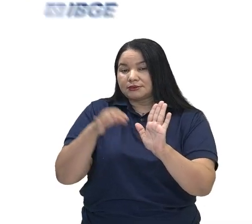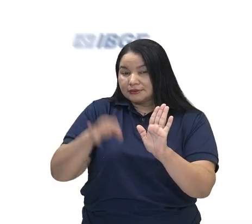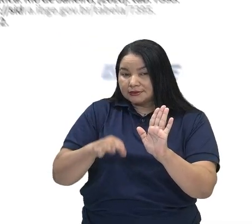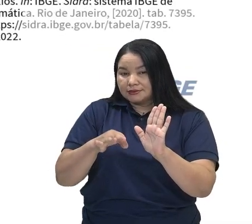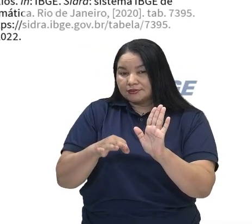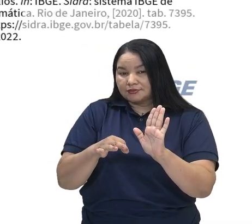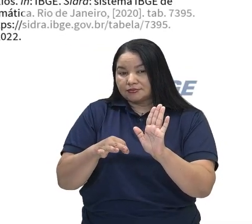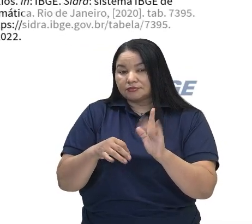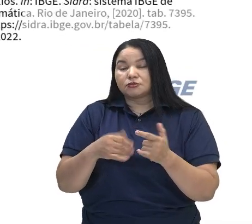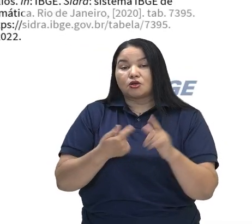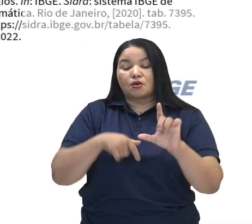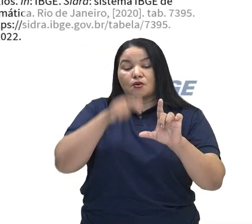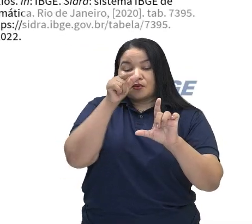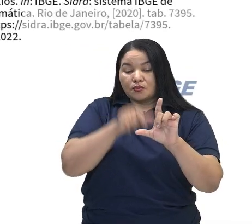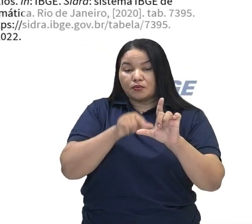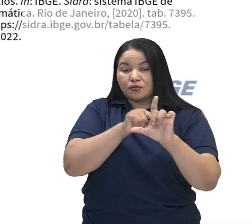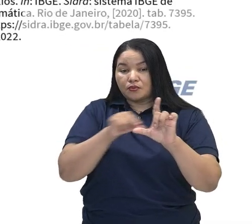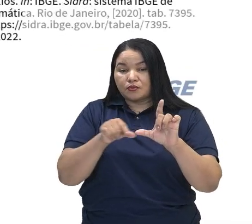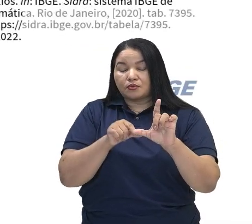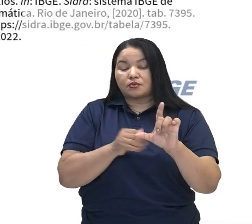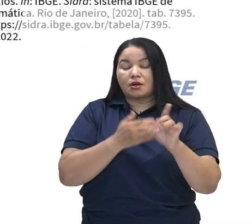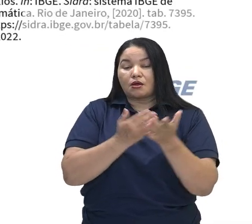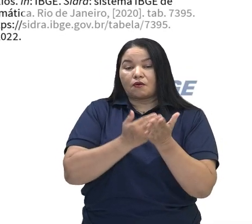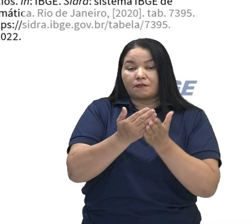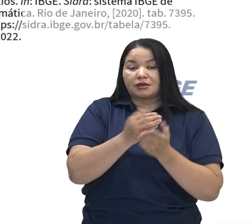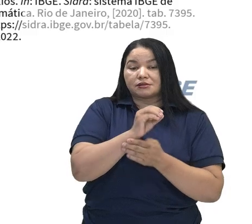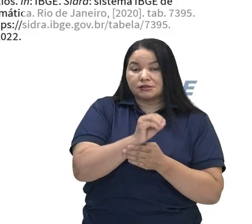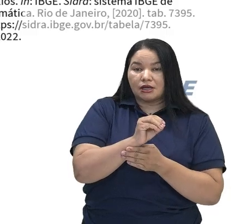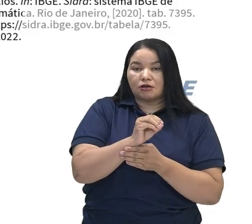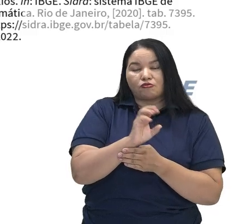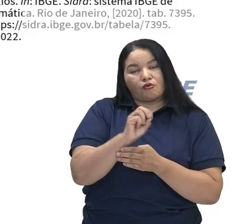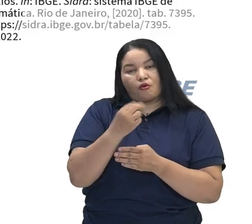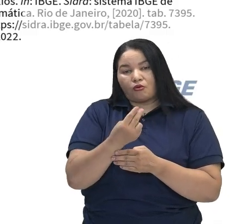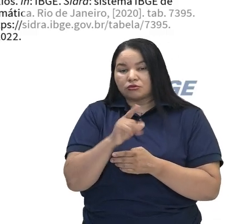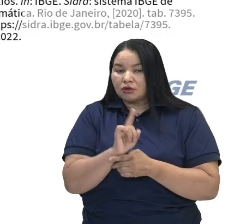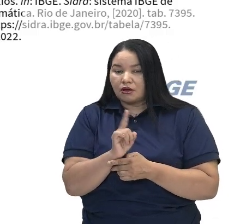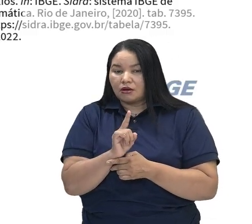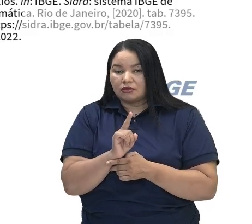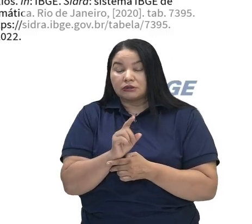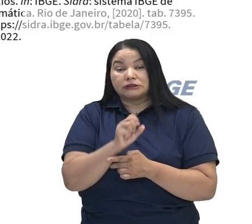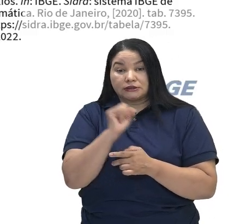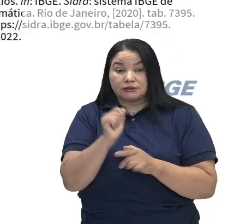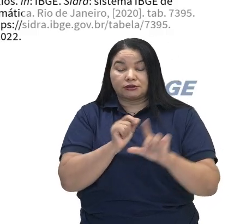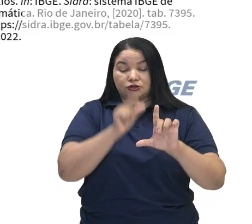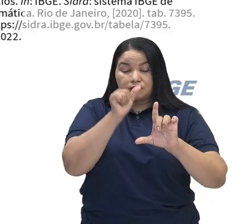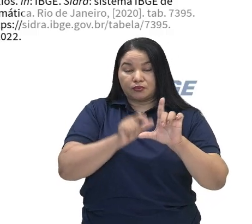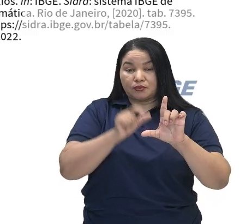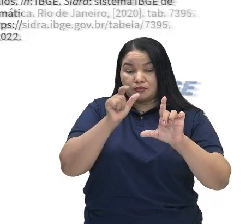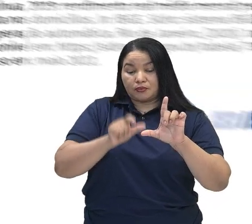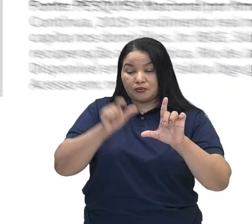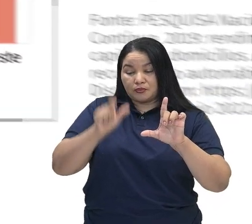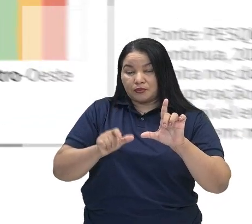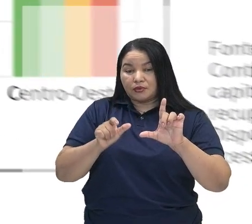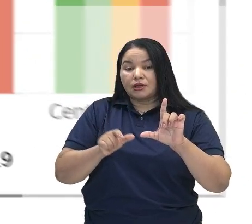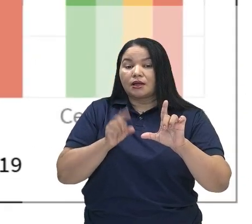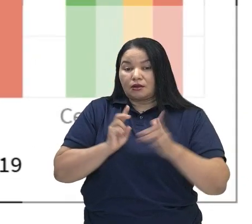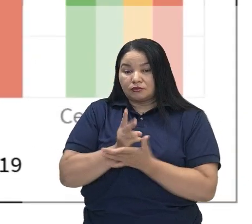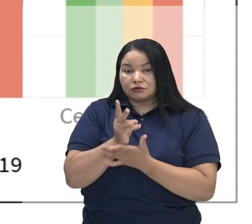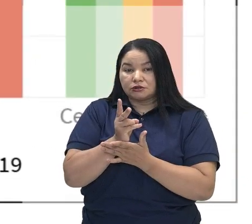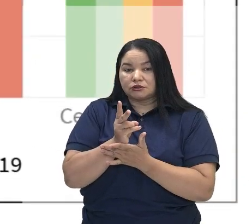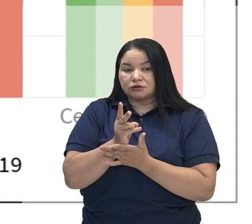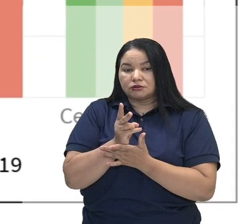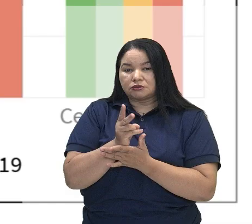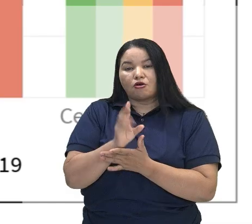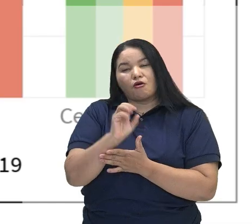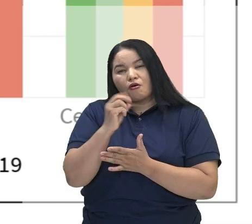Os eixos começam em 0 ou não? As escalas dos eixos são constantes? Existem